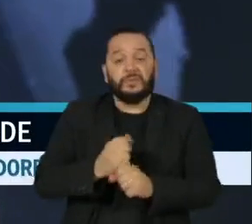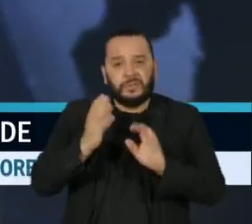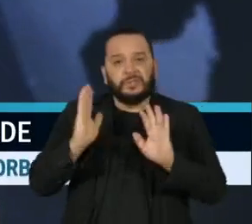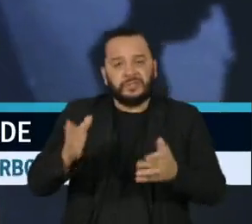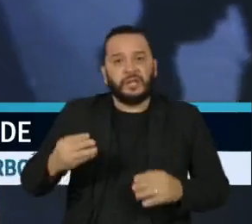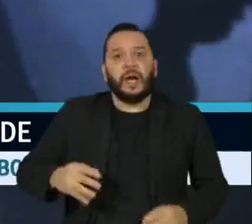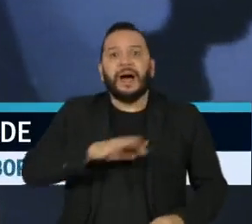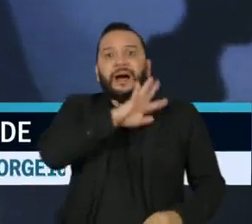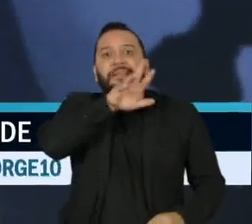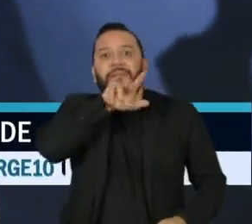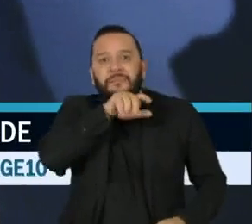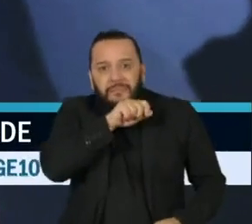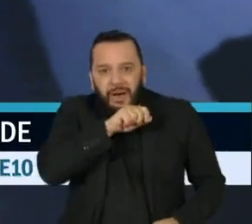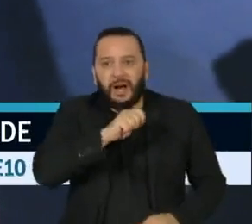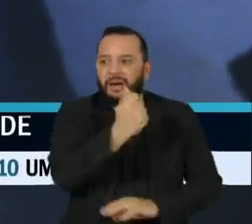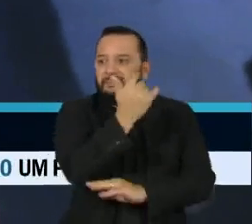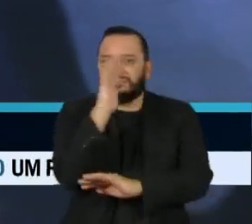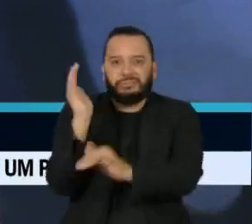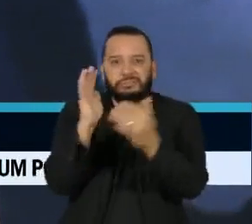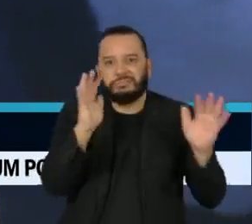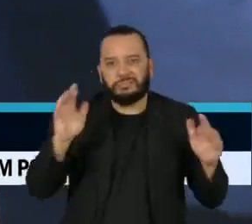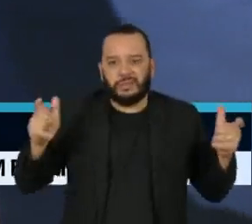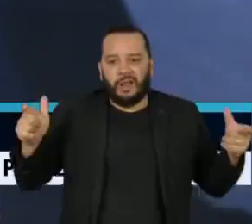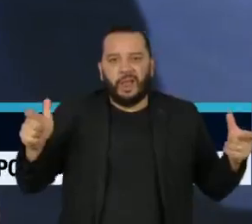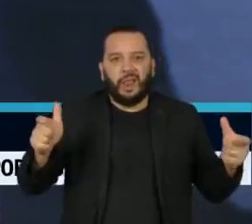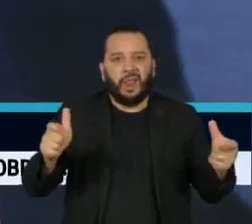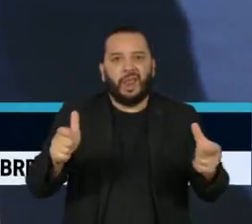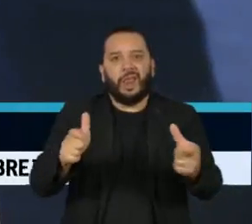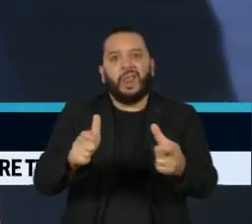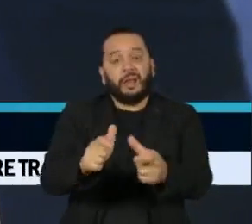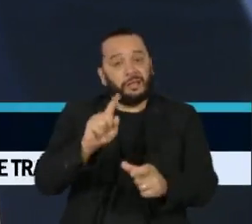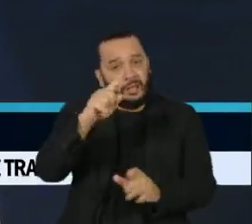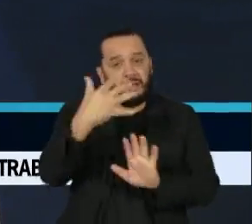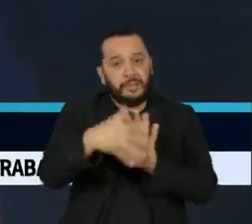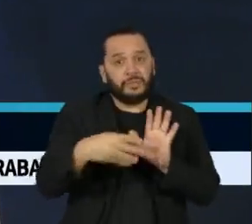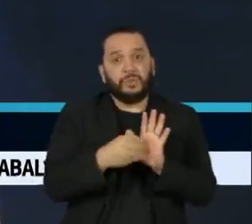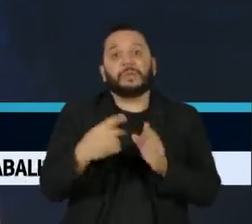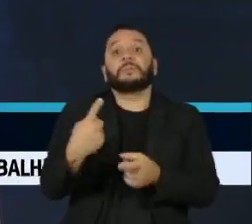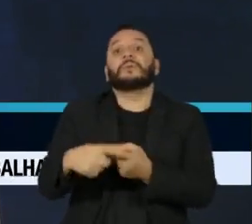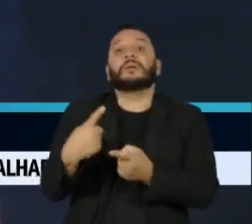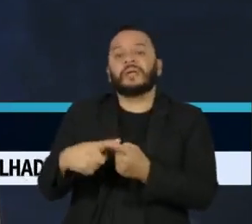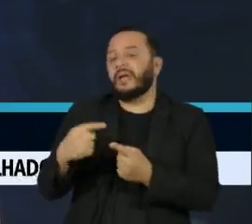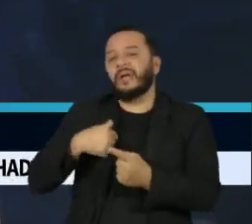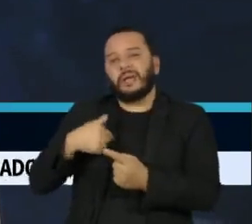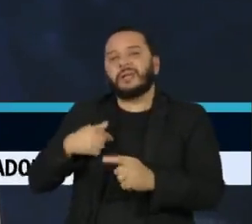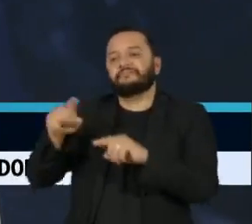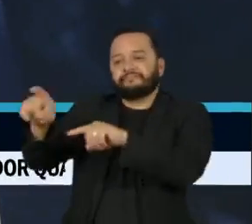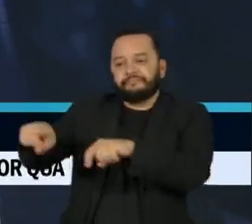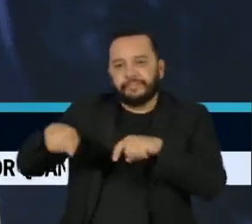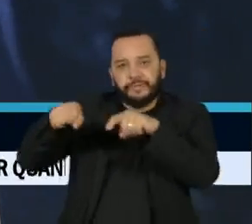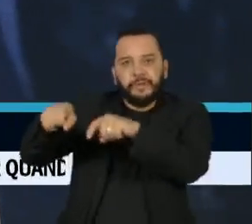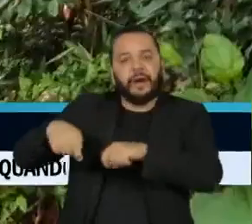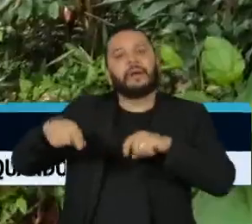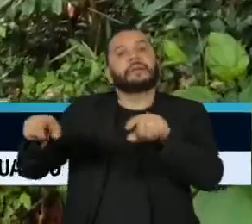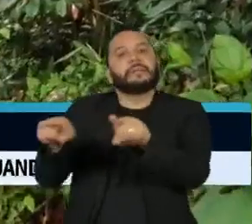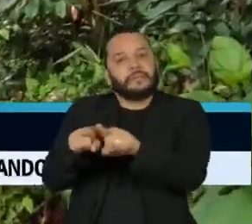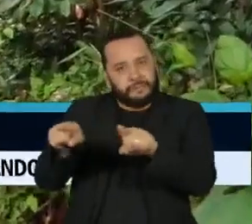queda. Esse é o retrato do que acontece na Amazônia, em consequência da introdução da pecuária e da agricultura